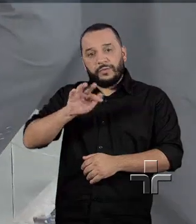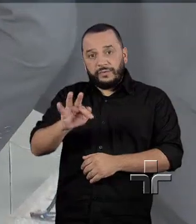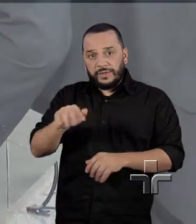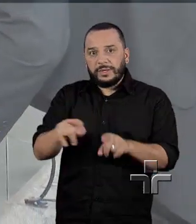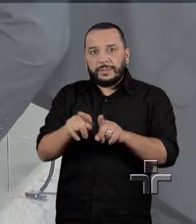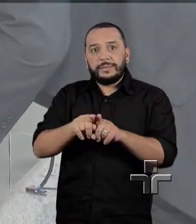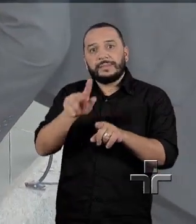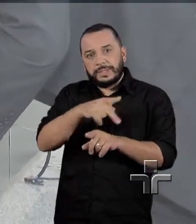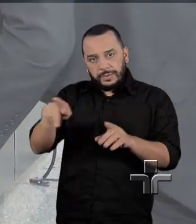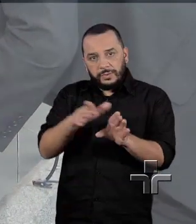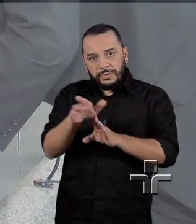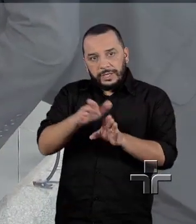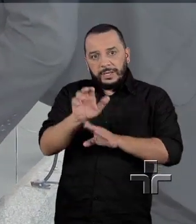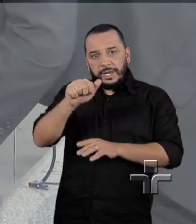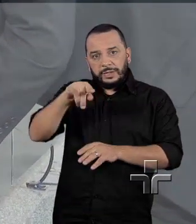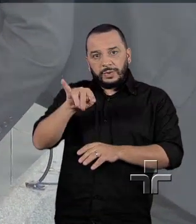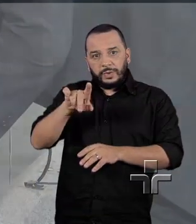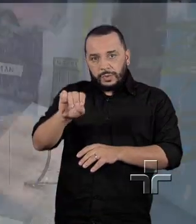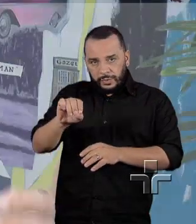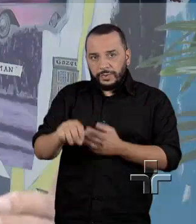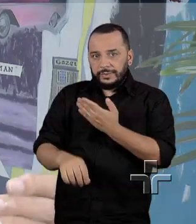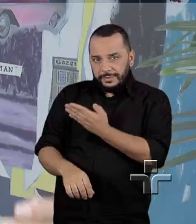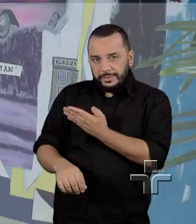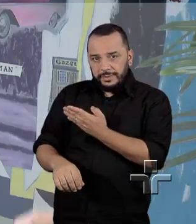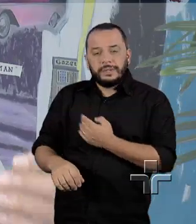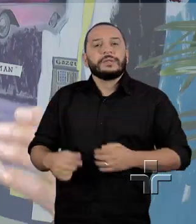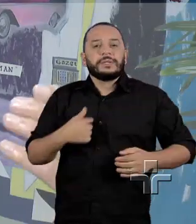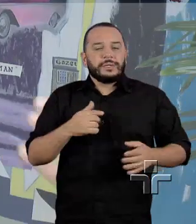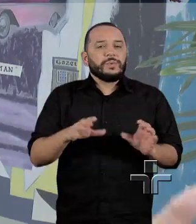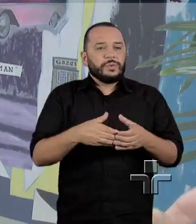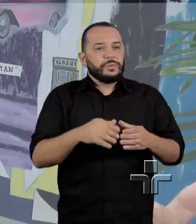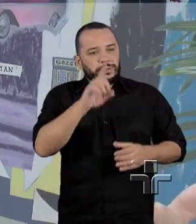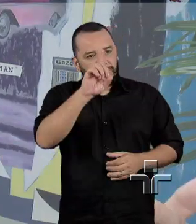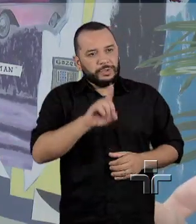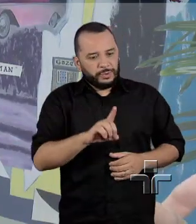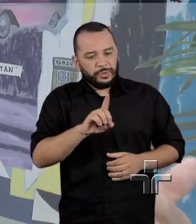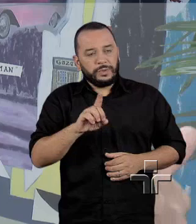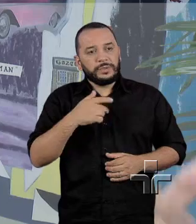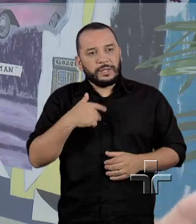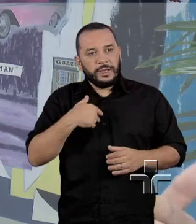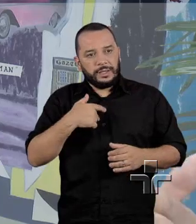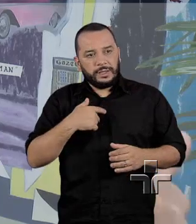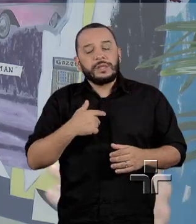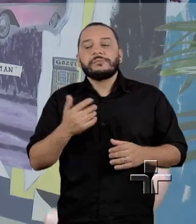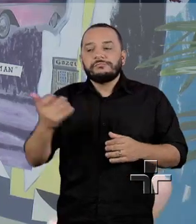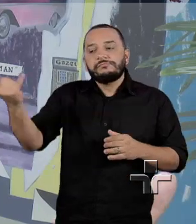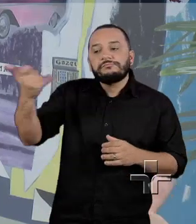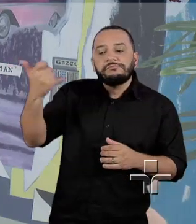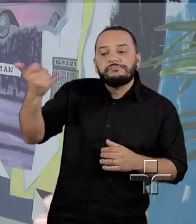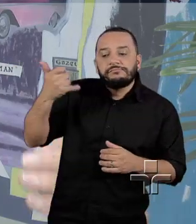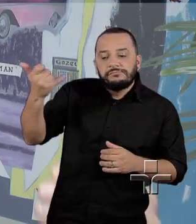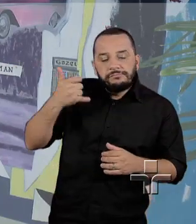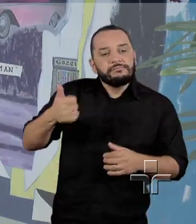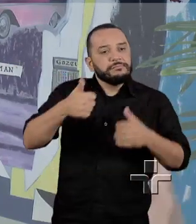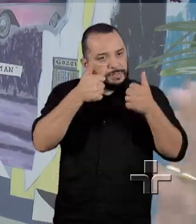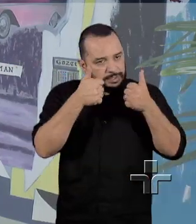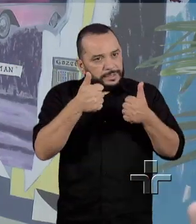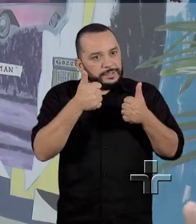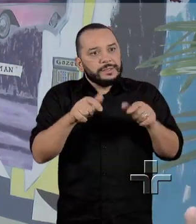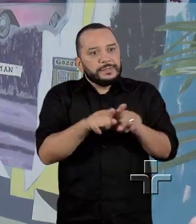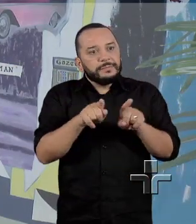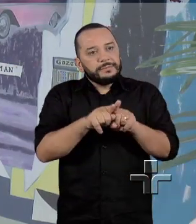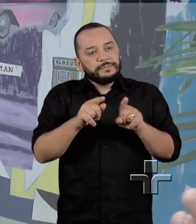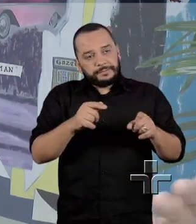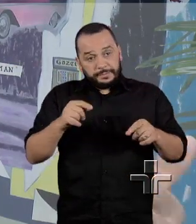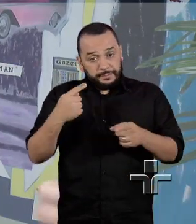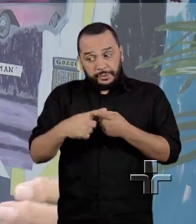Conselho, Antônio Prado Júnior, o PAECO. A mesa diretora tem que ouvir o Conselho, que por sinal ouve a